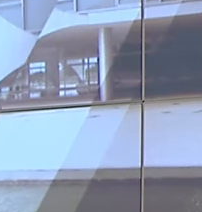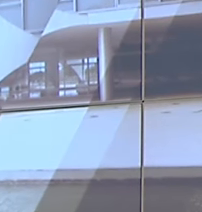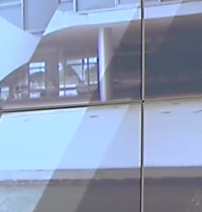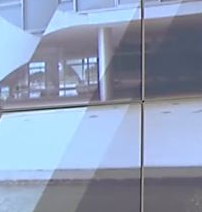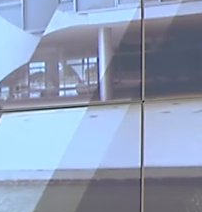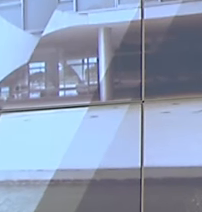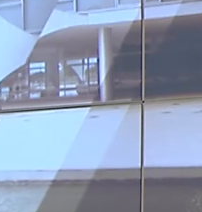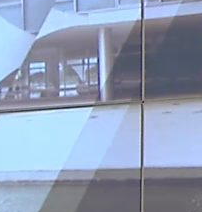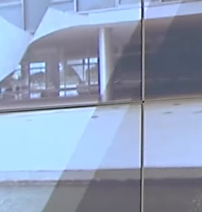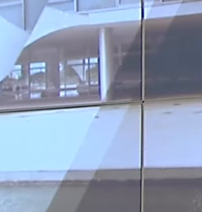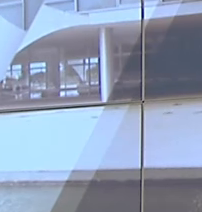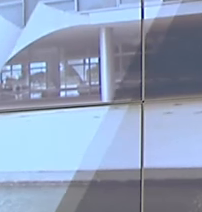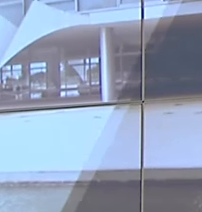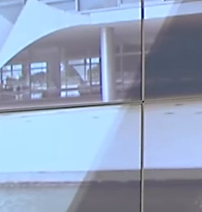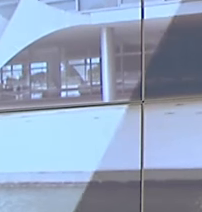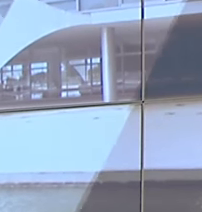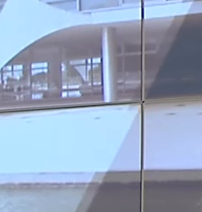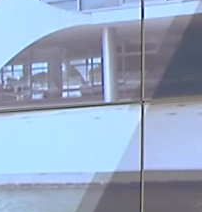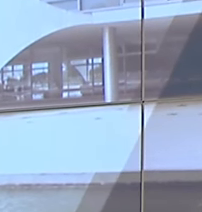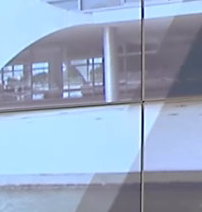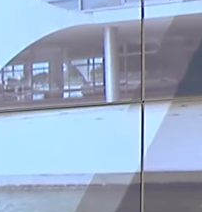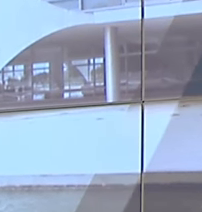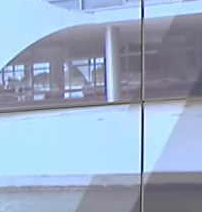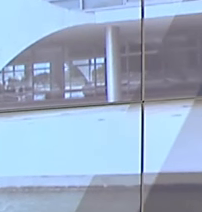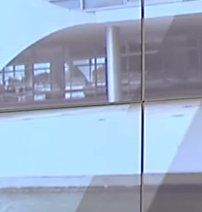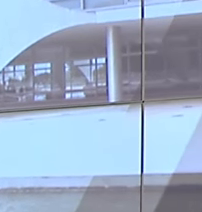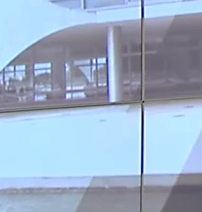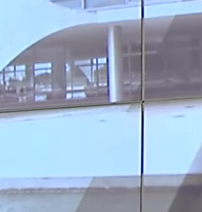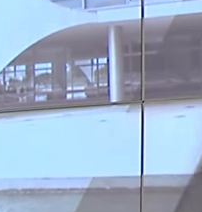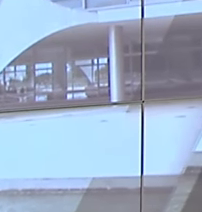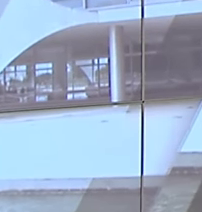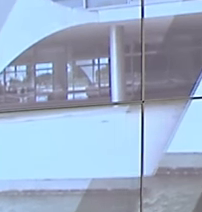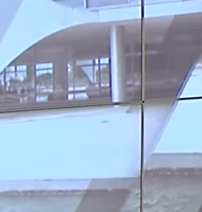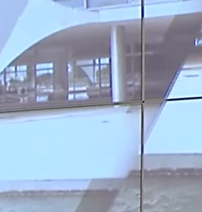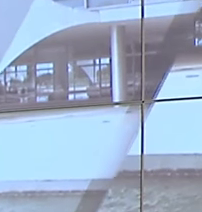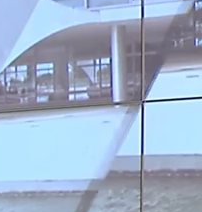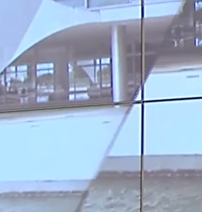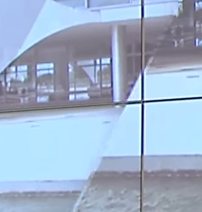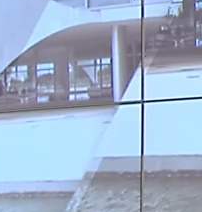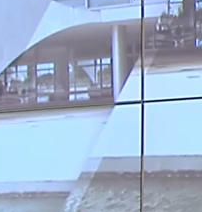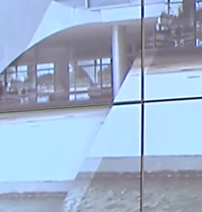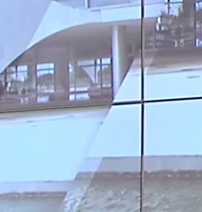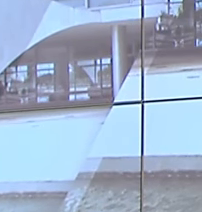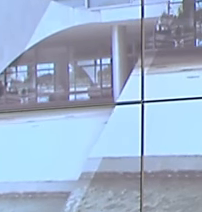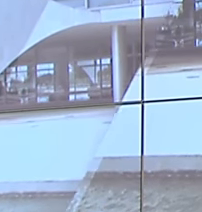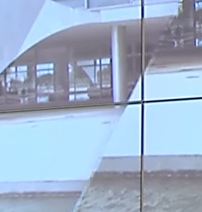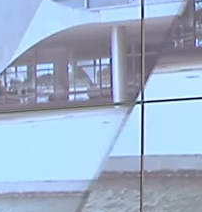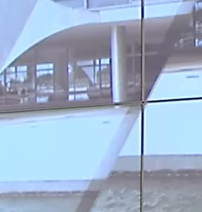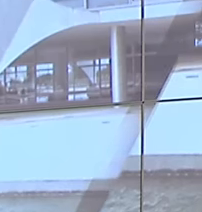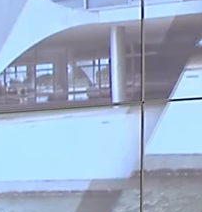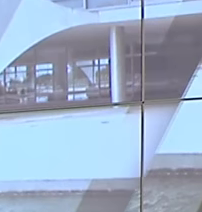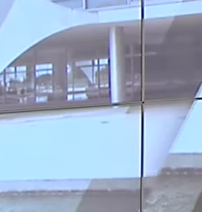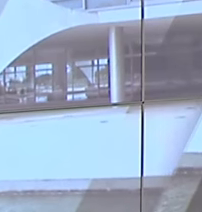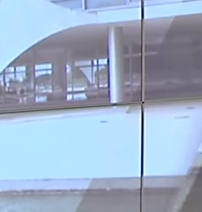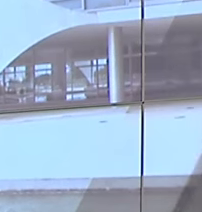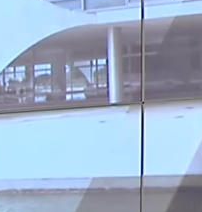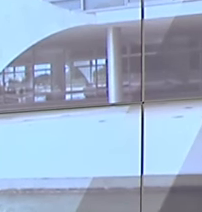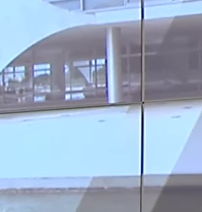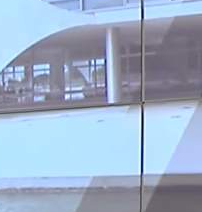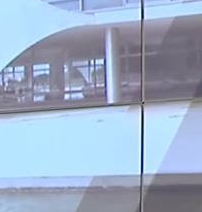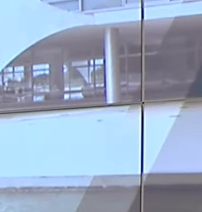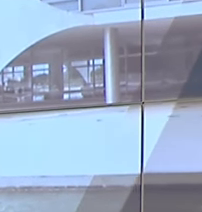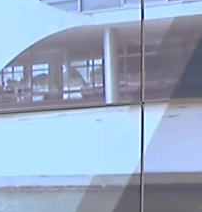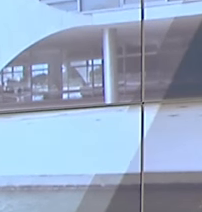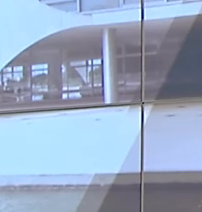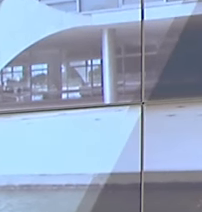competência profissional dos militares e de sua vocação para o serviço, na defesa do Brasil e no apoio aos cidadãos brasileiros em todos